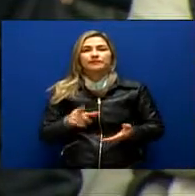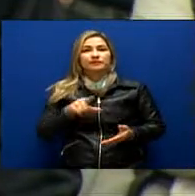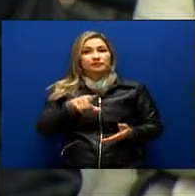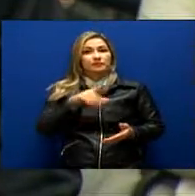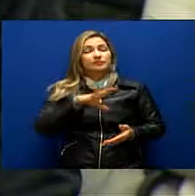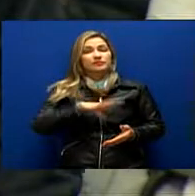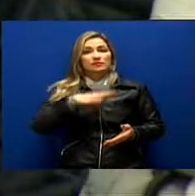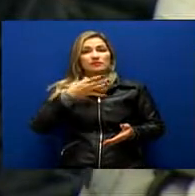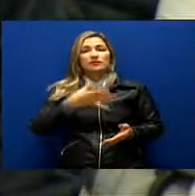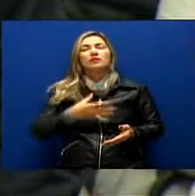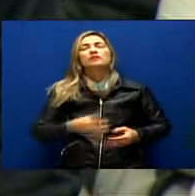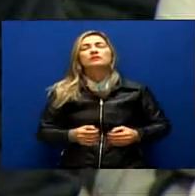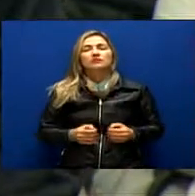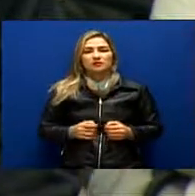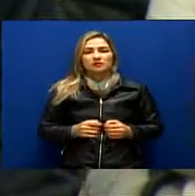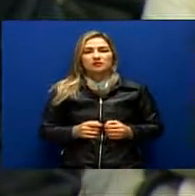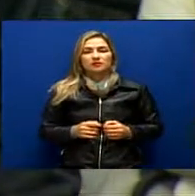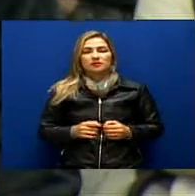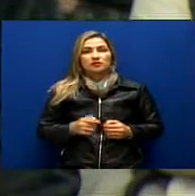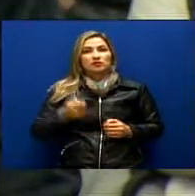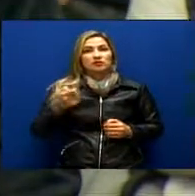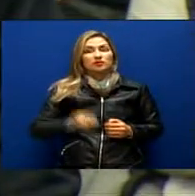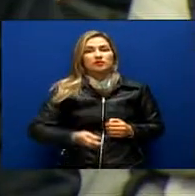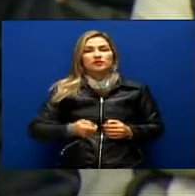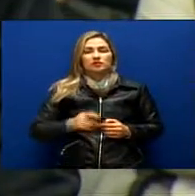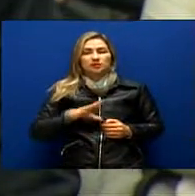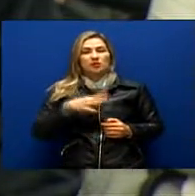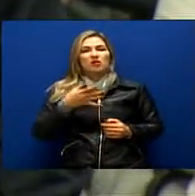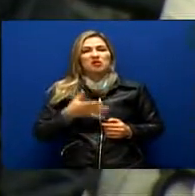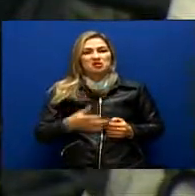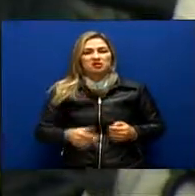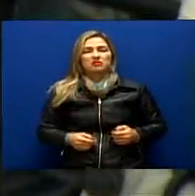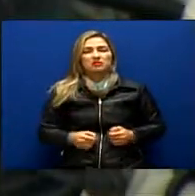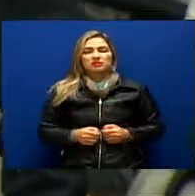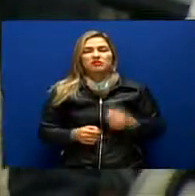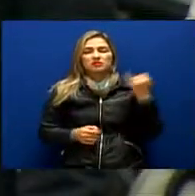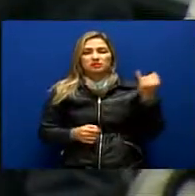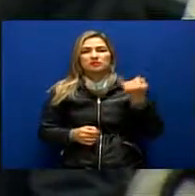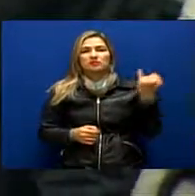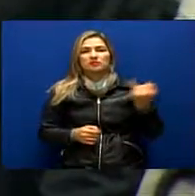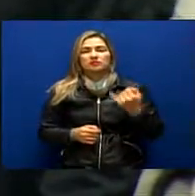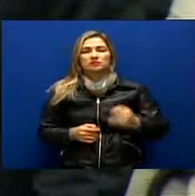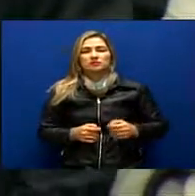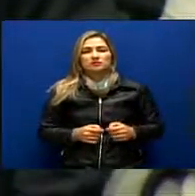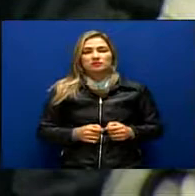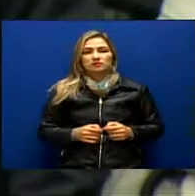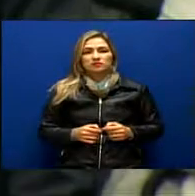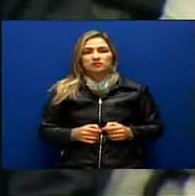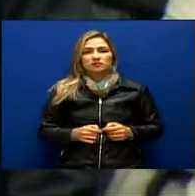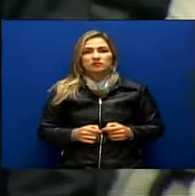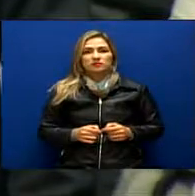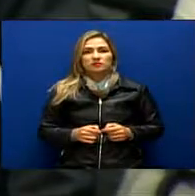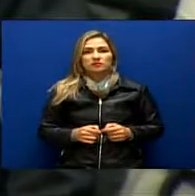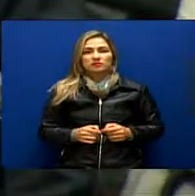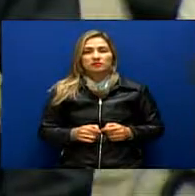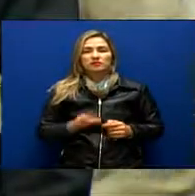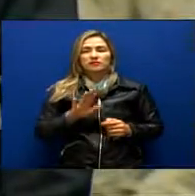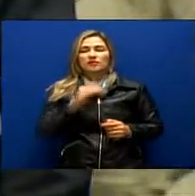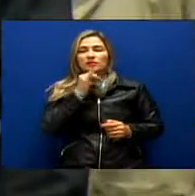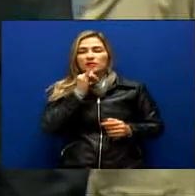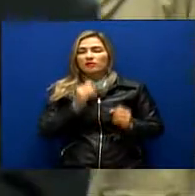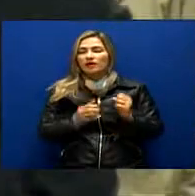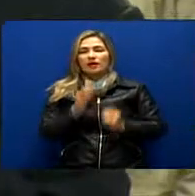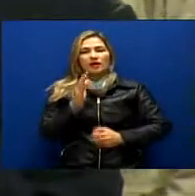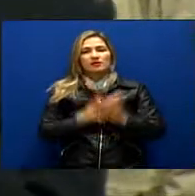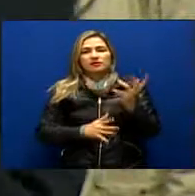parte, mas a coragem de tomar uma atitude dessa é muito importante. Porque hoje a gente sabe que eu ouvi falar várias